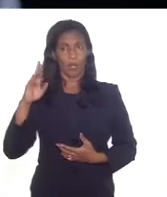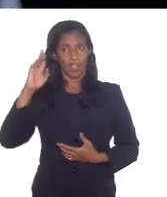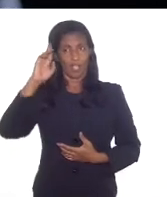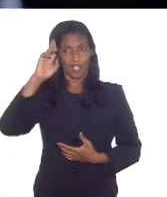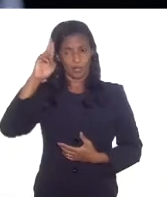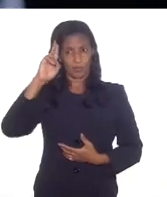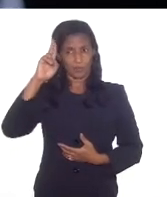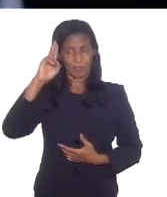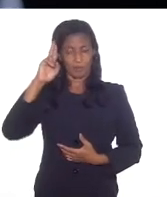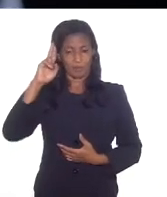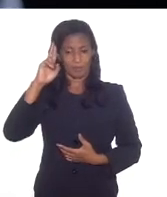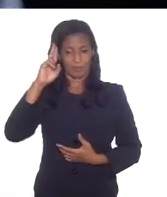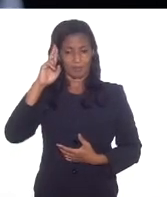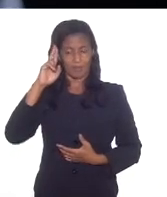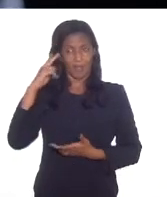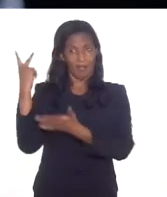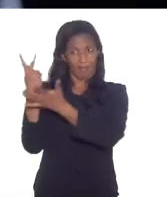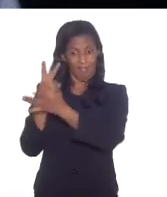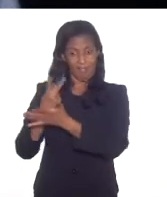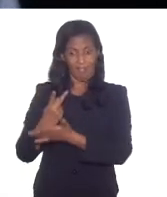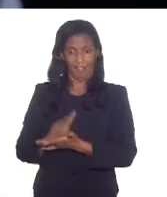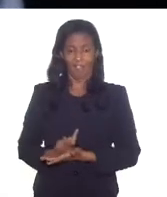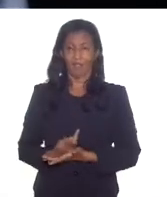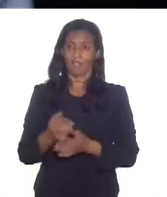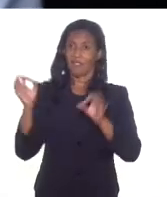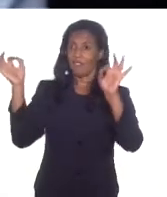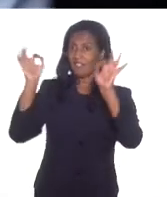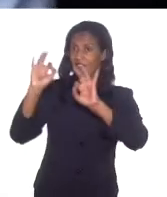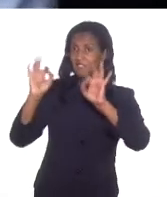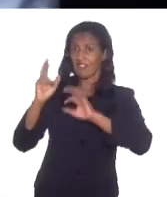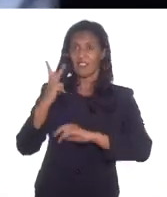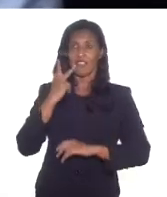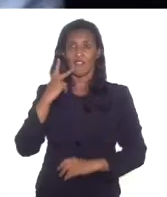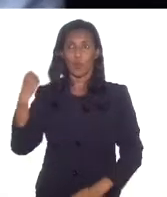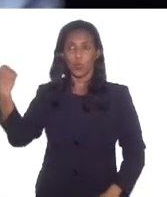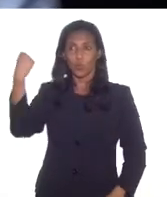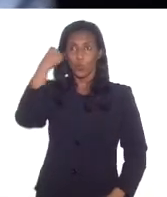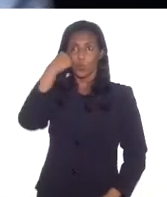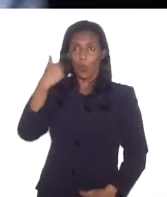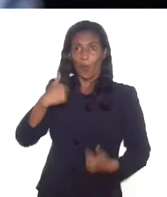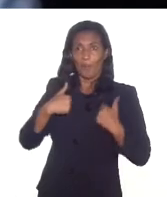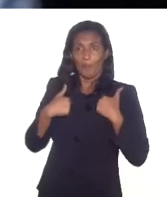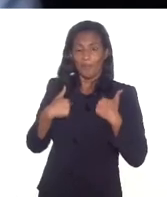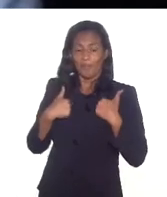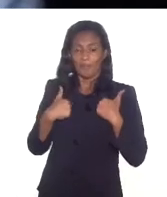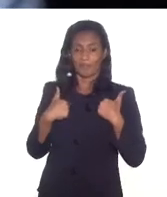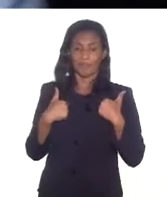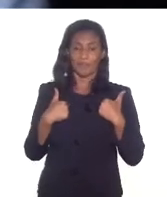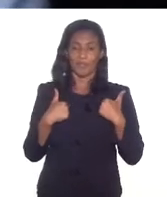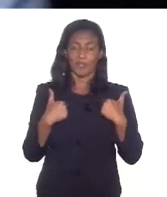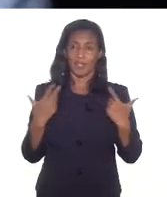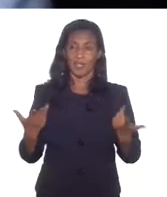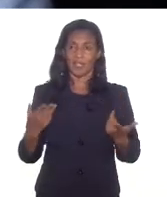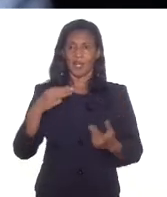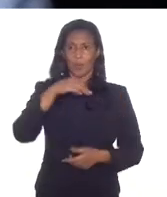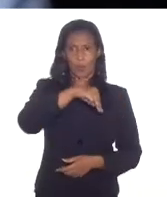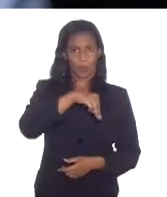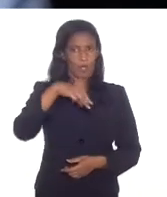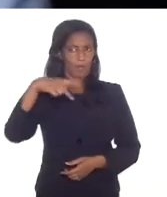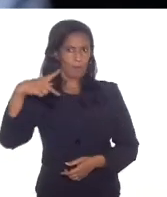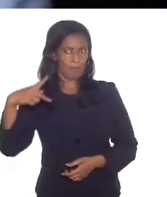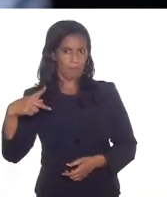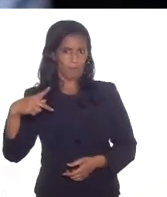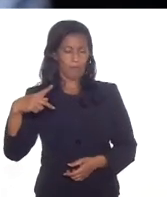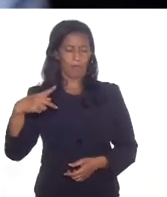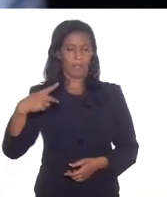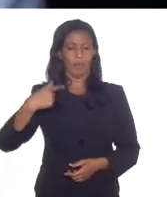responsabilizado de forma indevida, ninguém falou desse soco que aconteceu anteriormente. Então, o Ministério Público remeteu